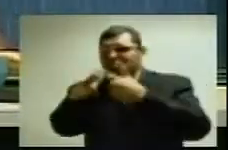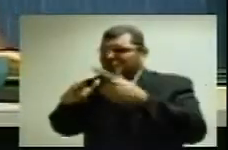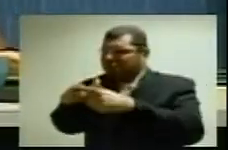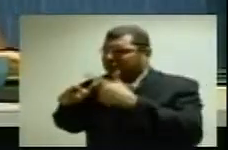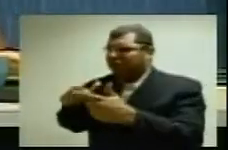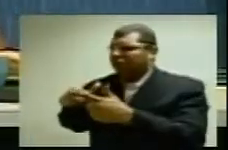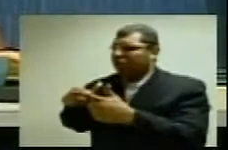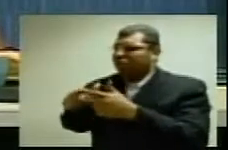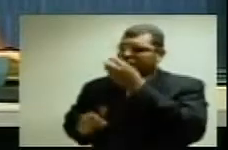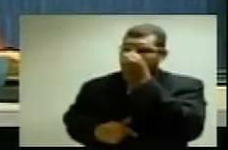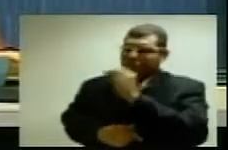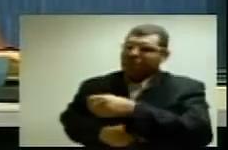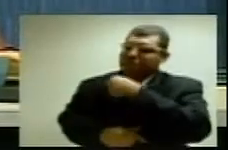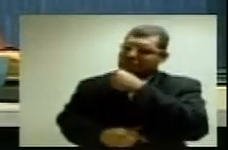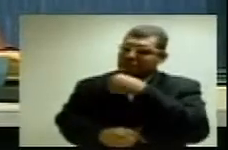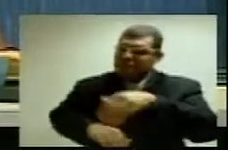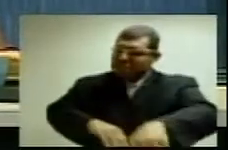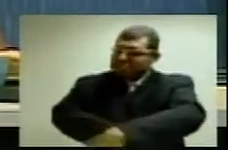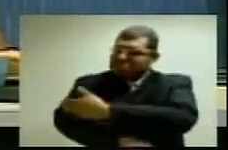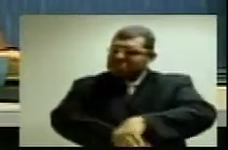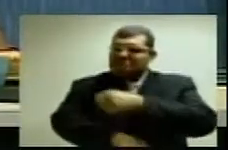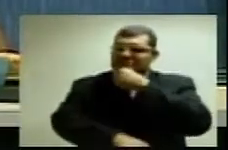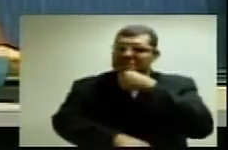de extrema precariedade.